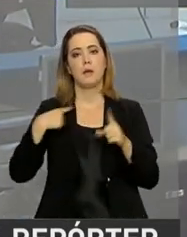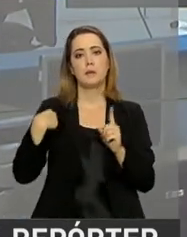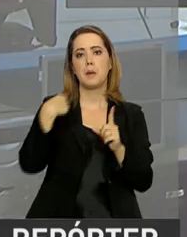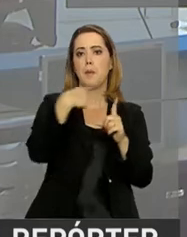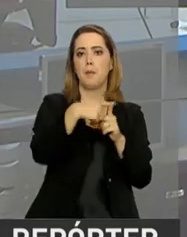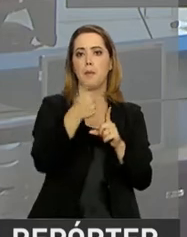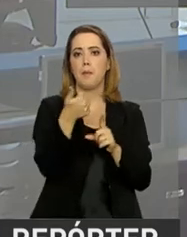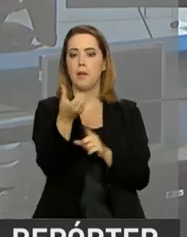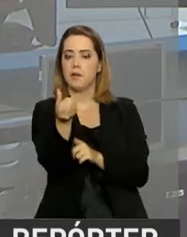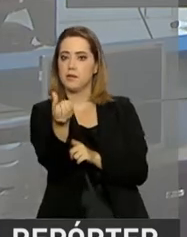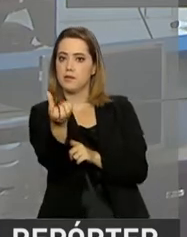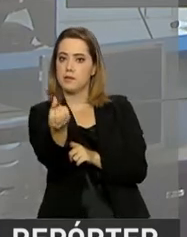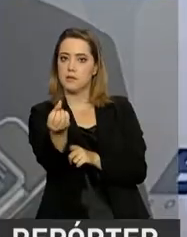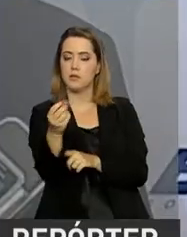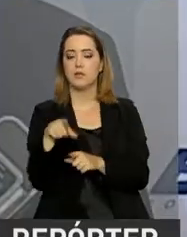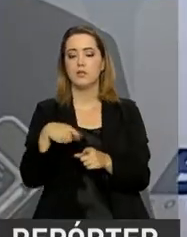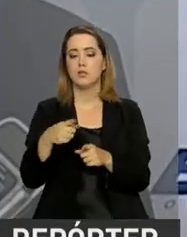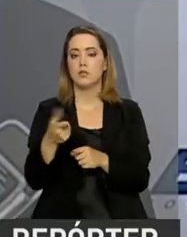que desistiram do programa.